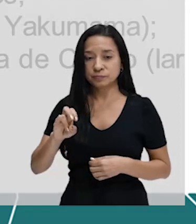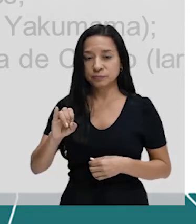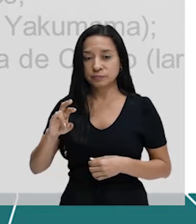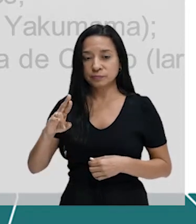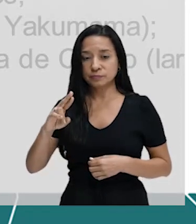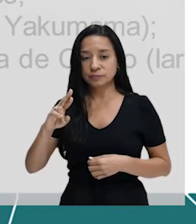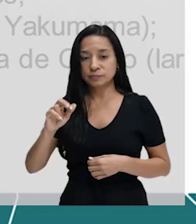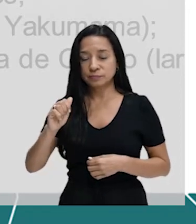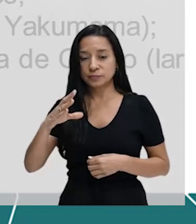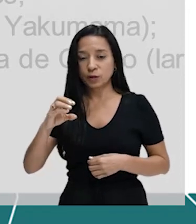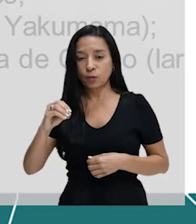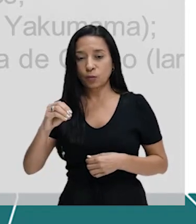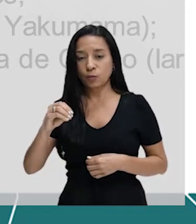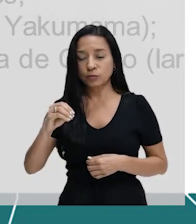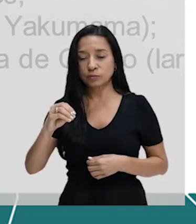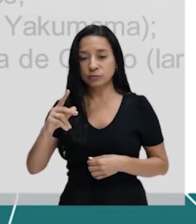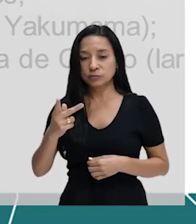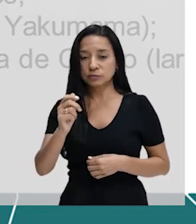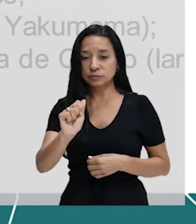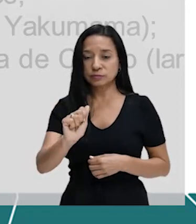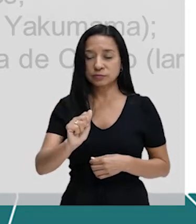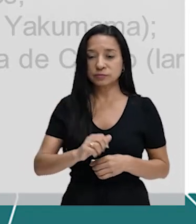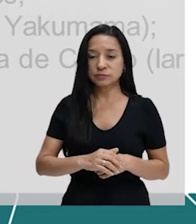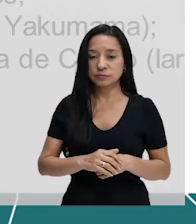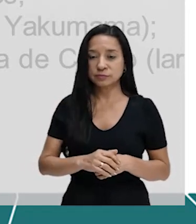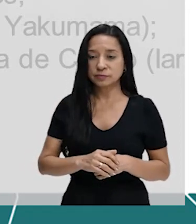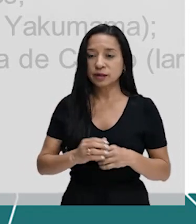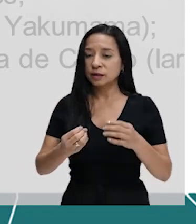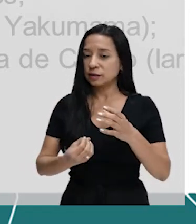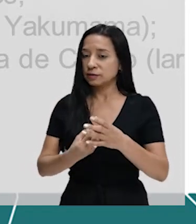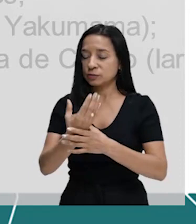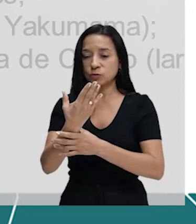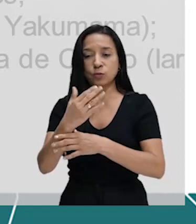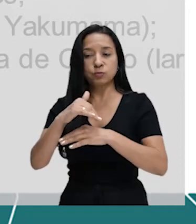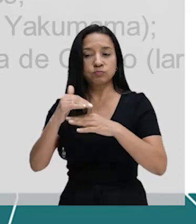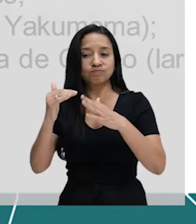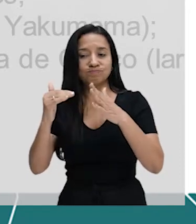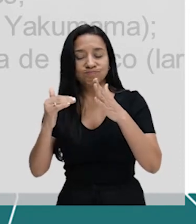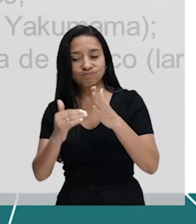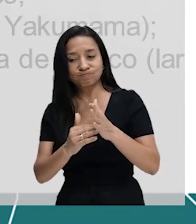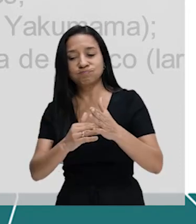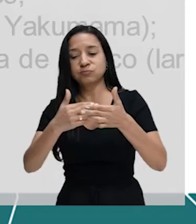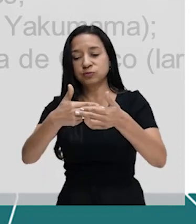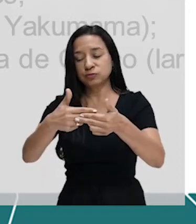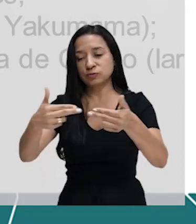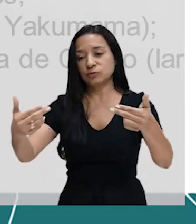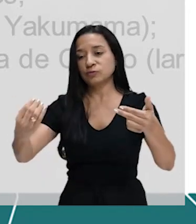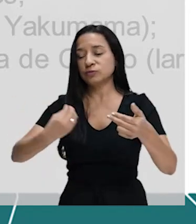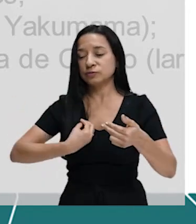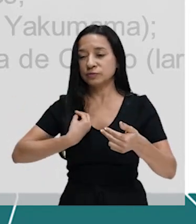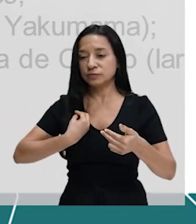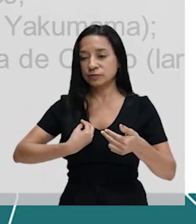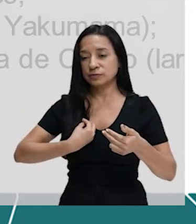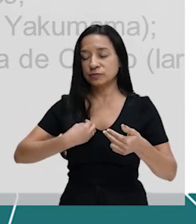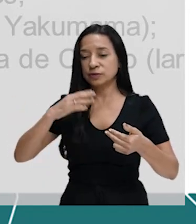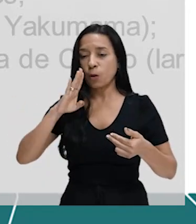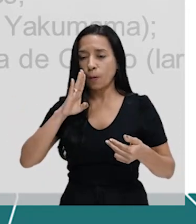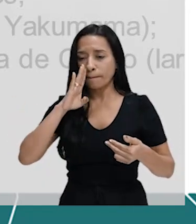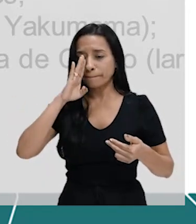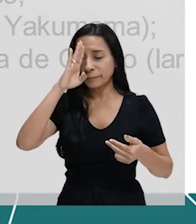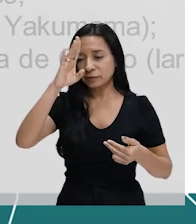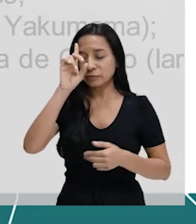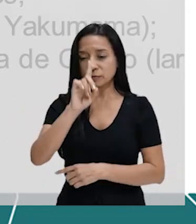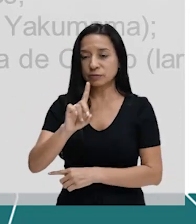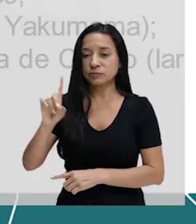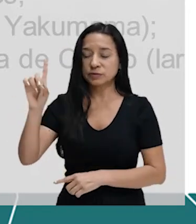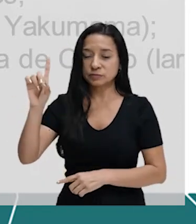de Pachacacamá, tá? Criou todas as coisas vivas. Digamos que esse seria o principal dos